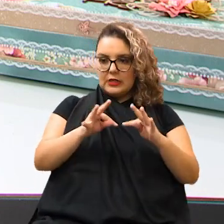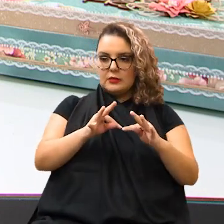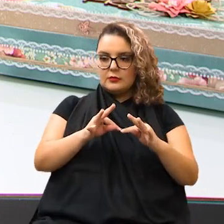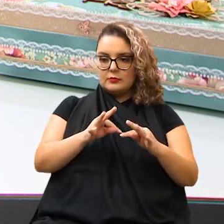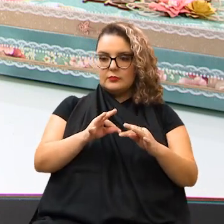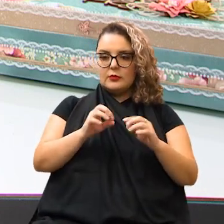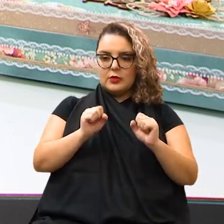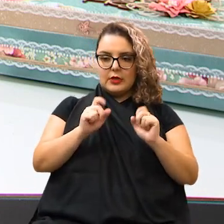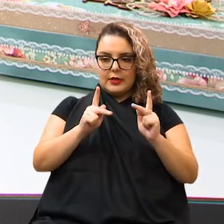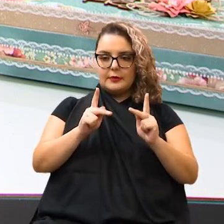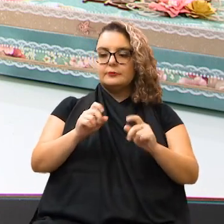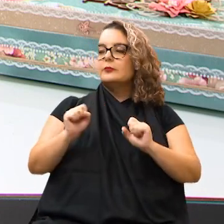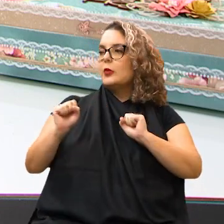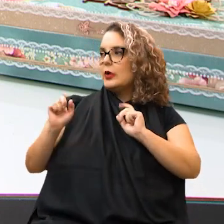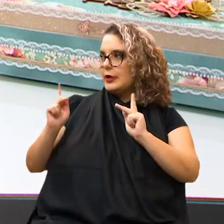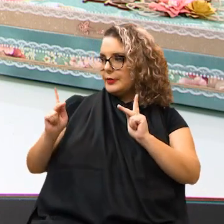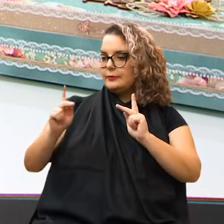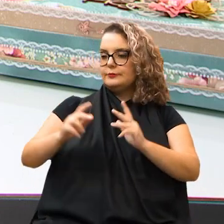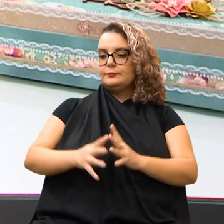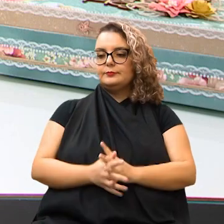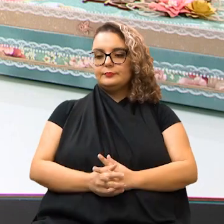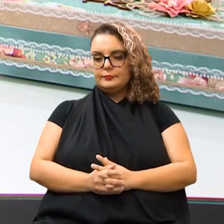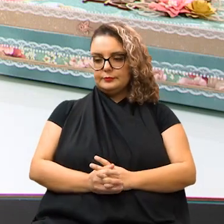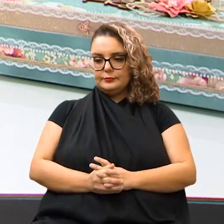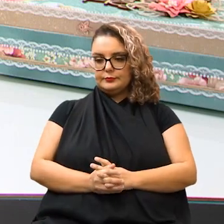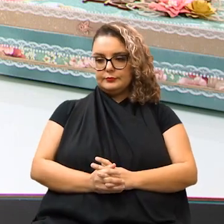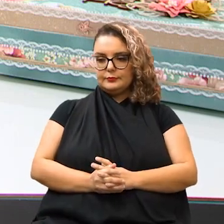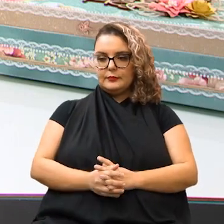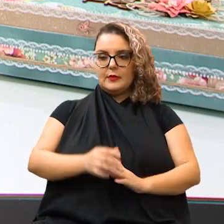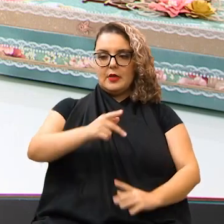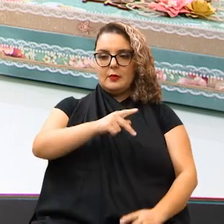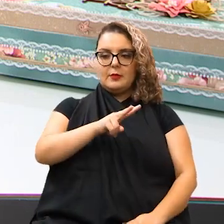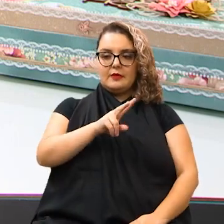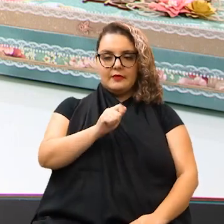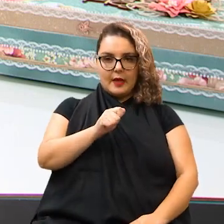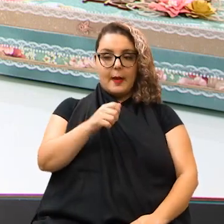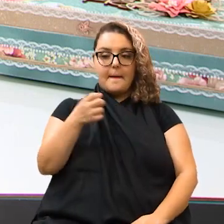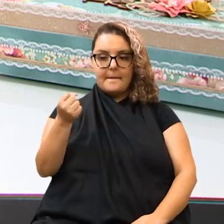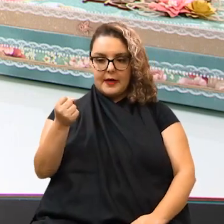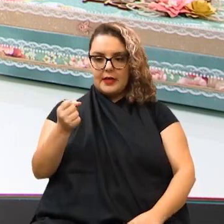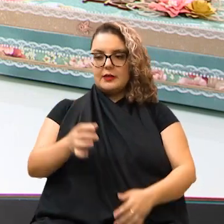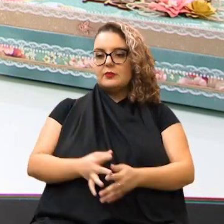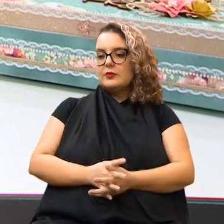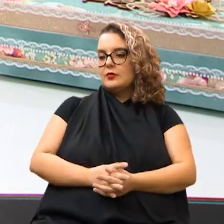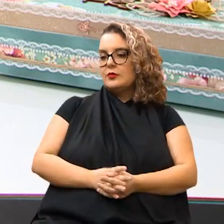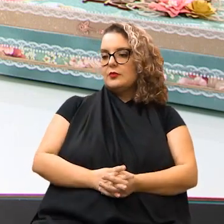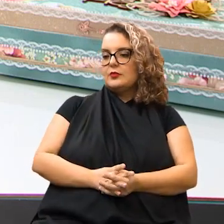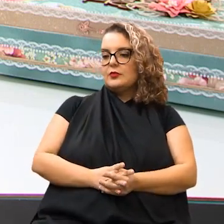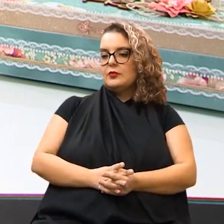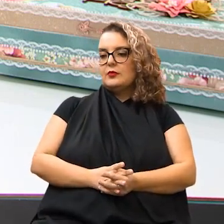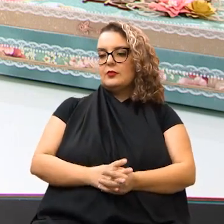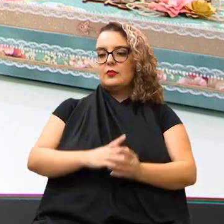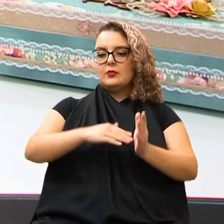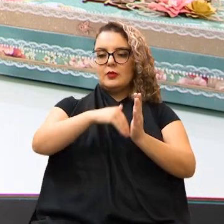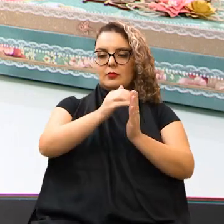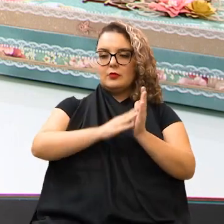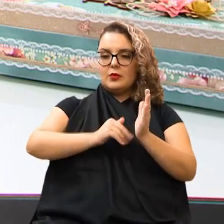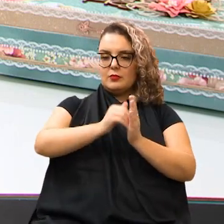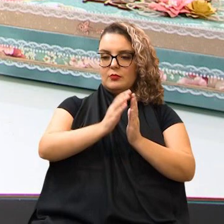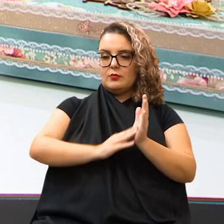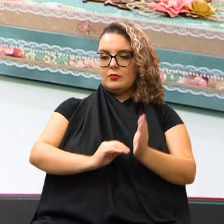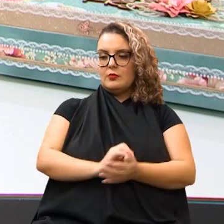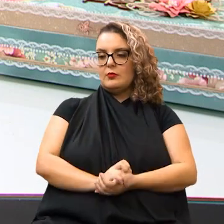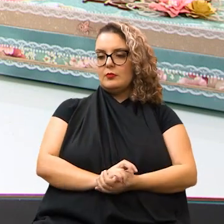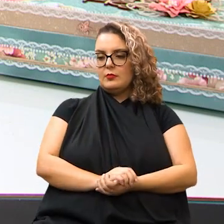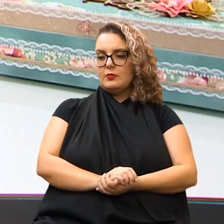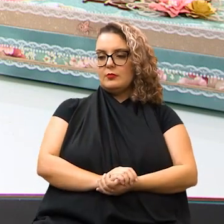técnica que eu preciso, que é o marmorizado, tá? Então eu pus aqui um pouquinho da tinta PVA branca. Eu vou utilizar um pincelzinho,